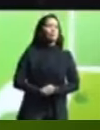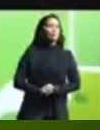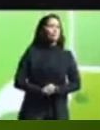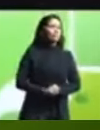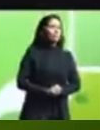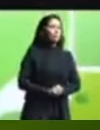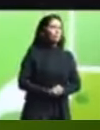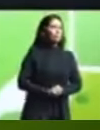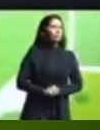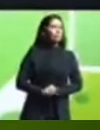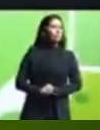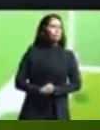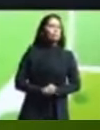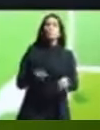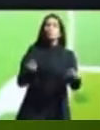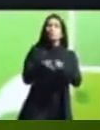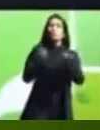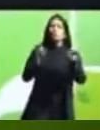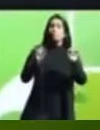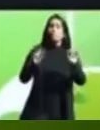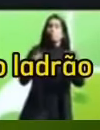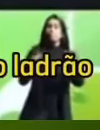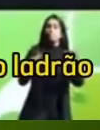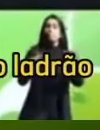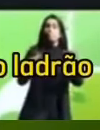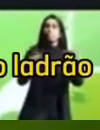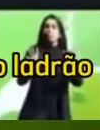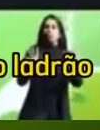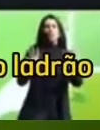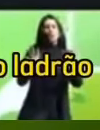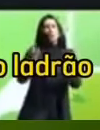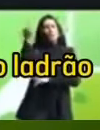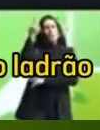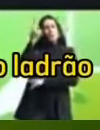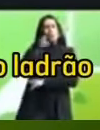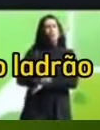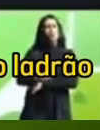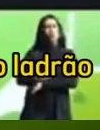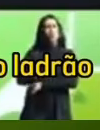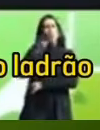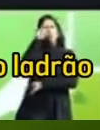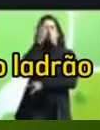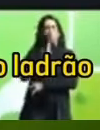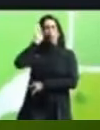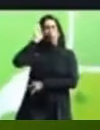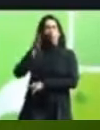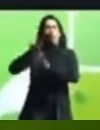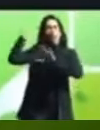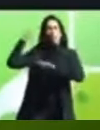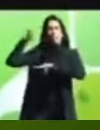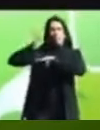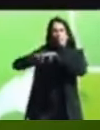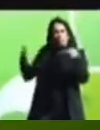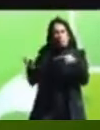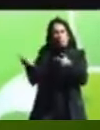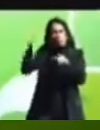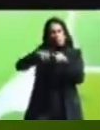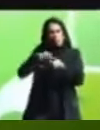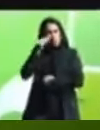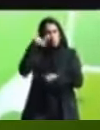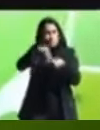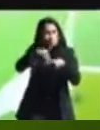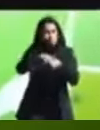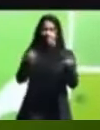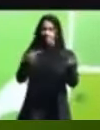E muito menos do retorno de um candidato que foi processado e preso como ladrão.